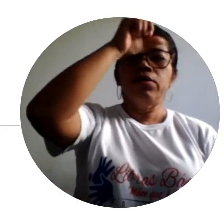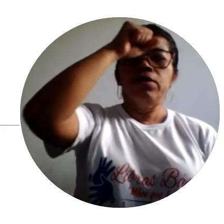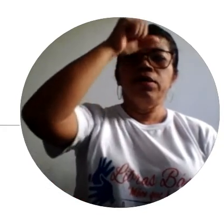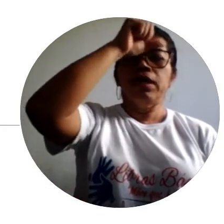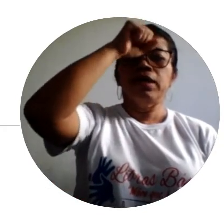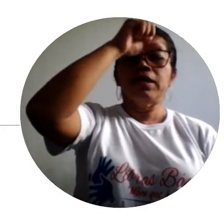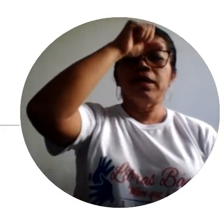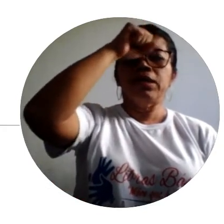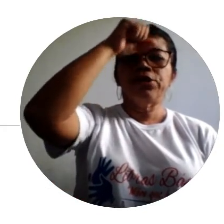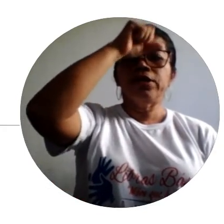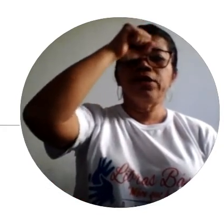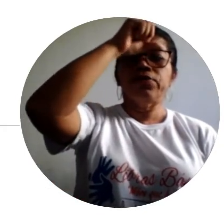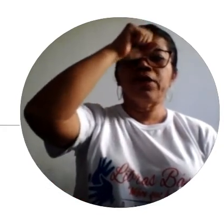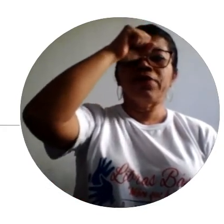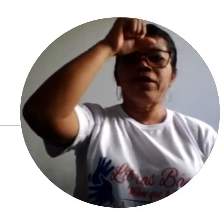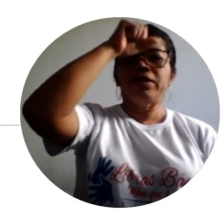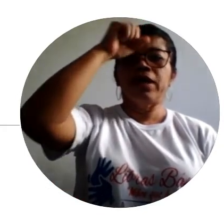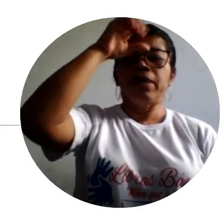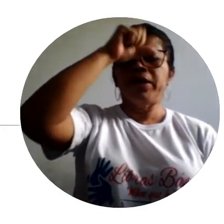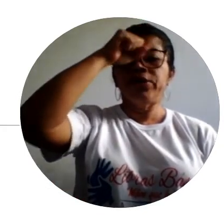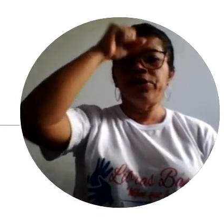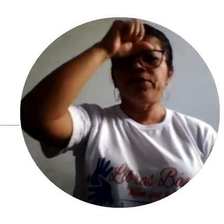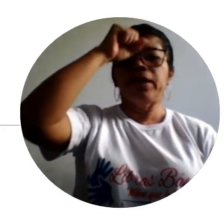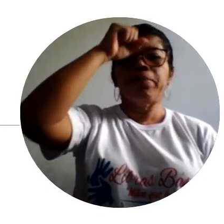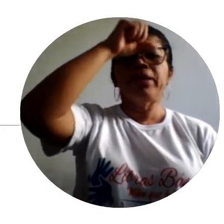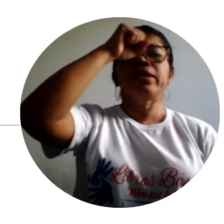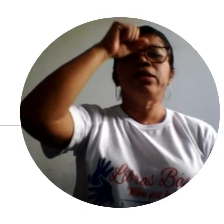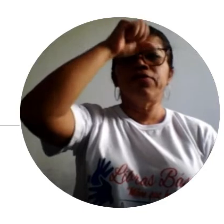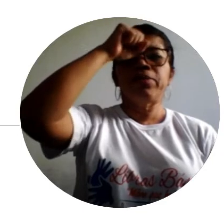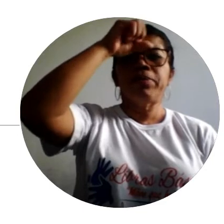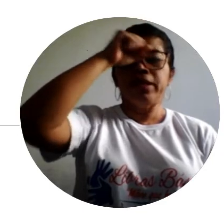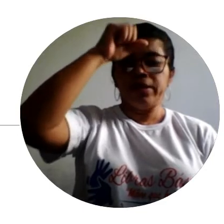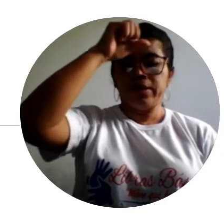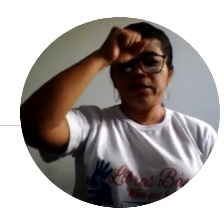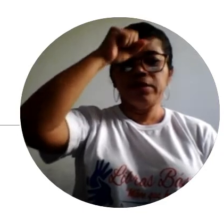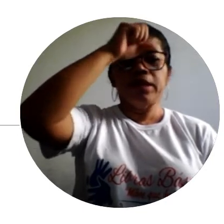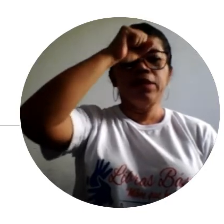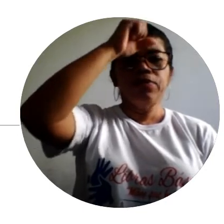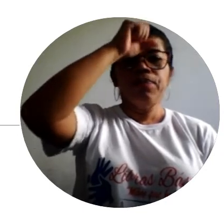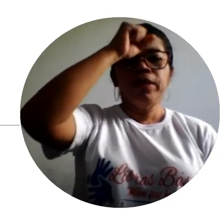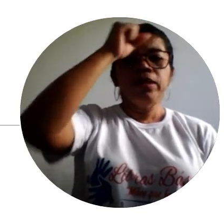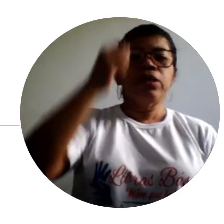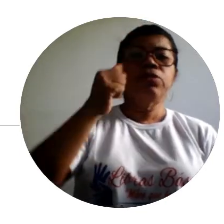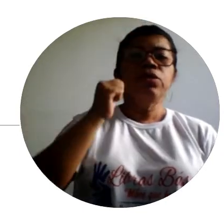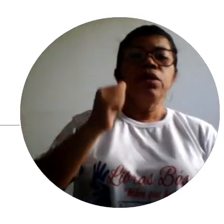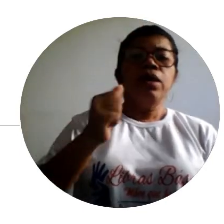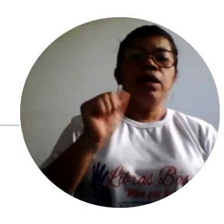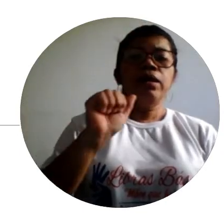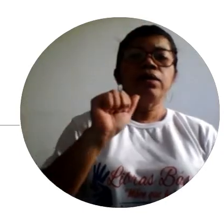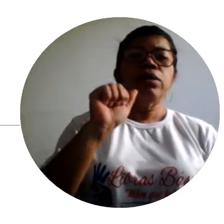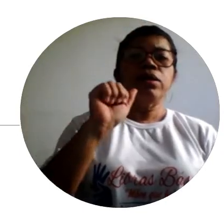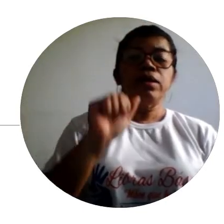Ó, aqui na testa, eu vou estar falando aprendi, aprender do verbo aprender, certo? Então,